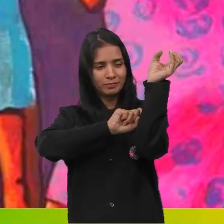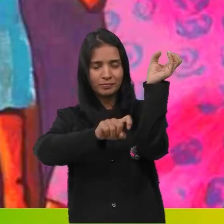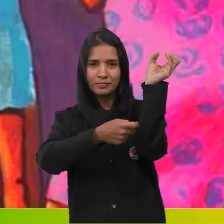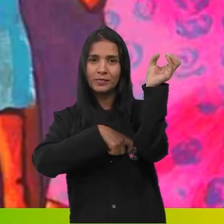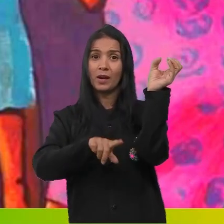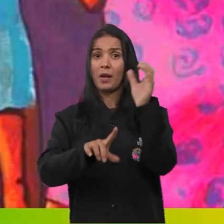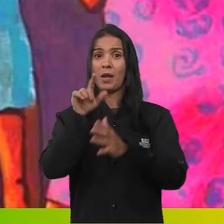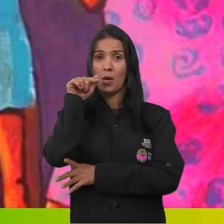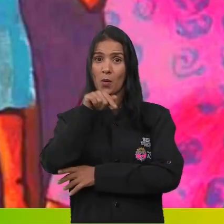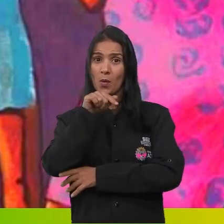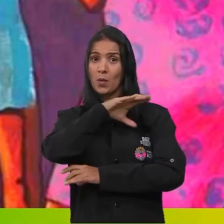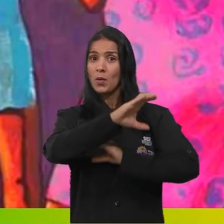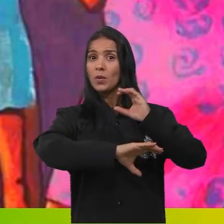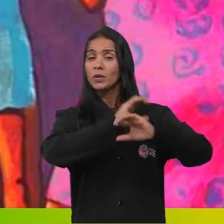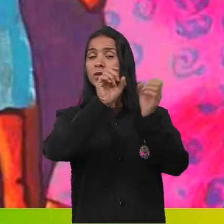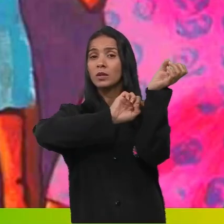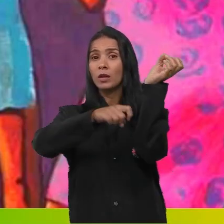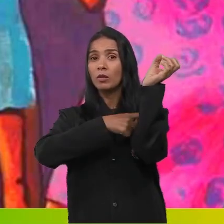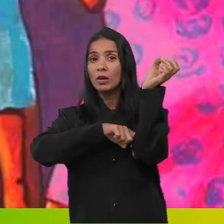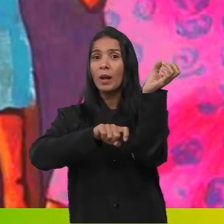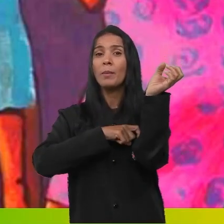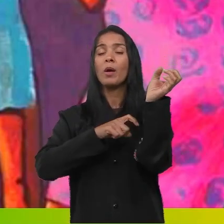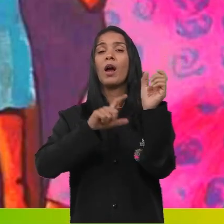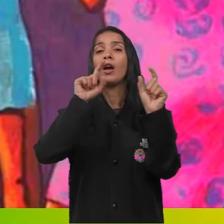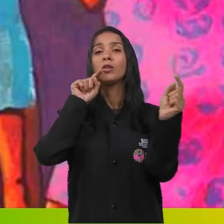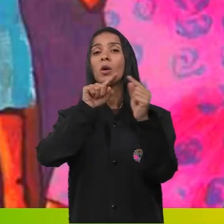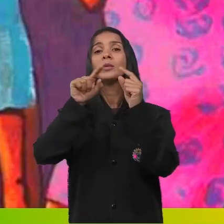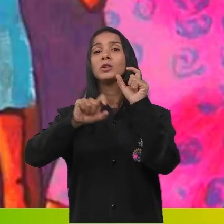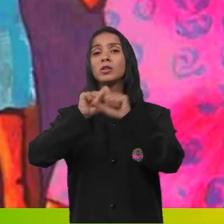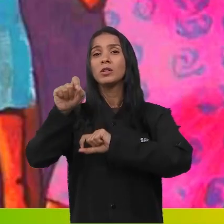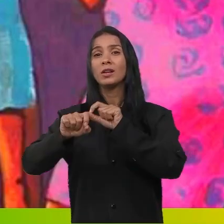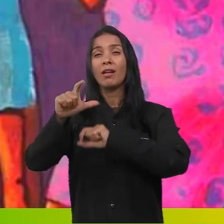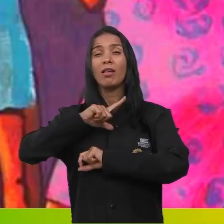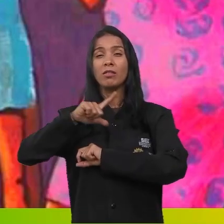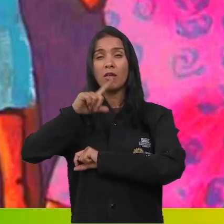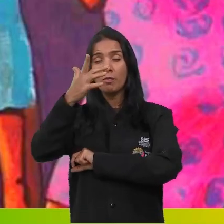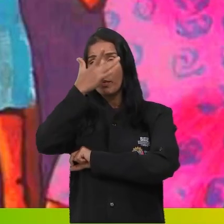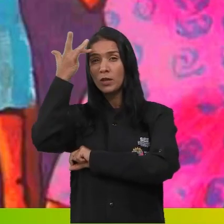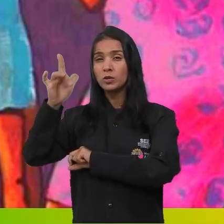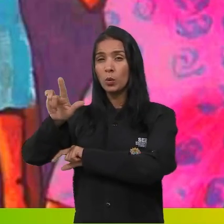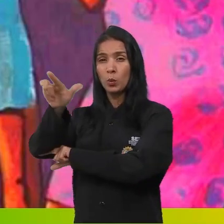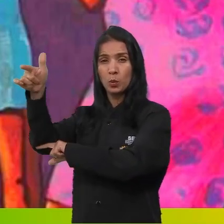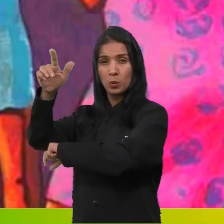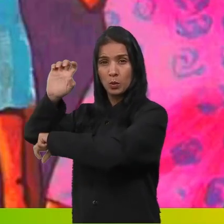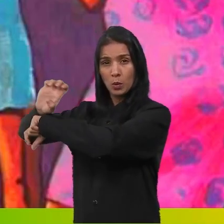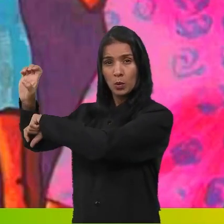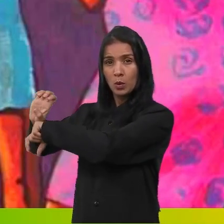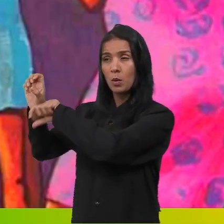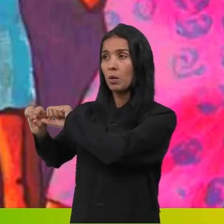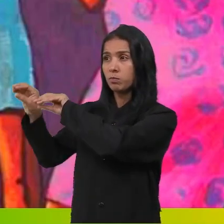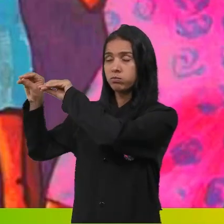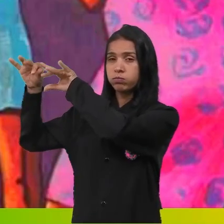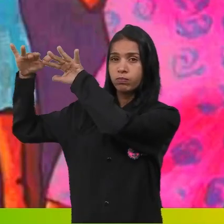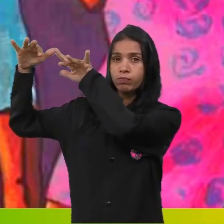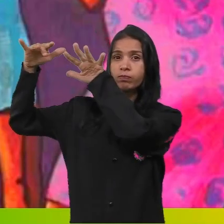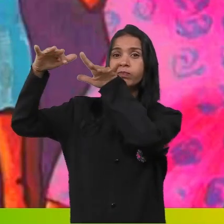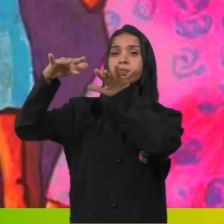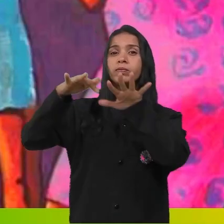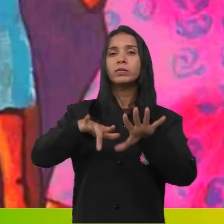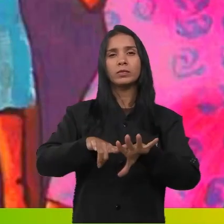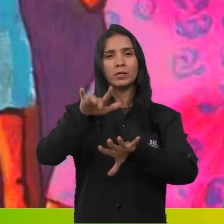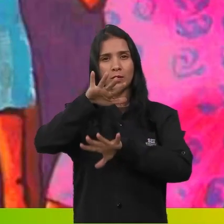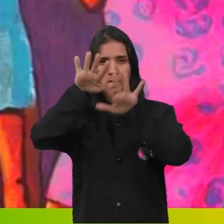o Acre recebesse muitos imigrantes. Aliás, muitos migrantes, tá, pessoal? Como eu estava dizendo, muitos